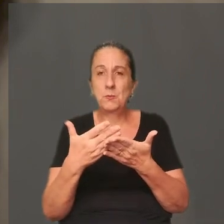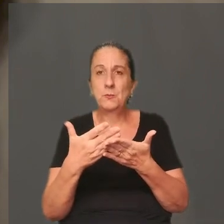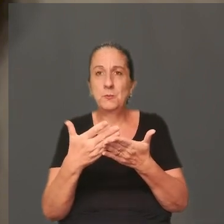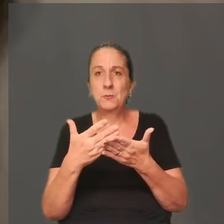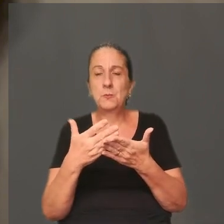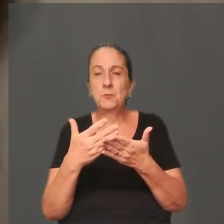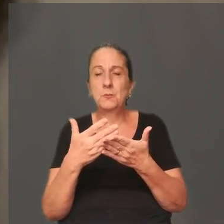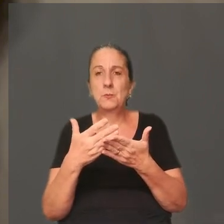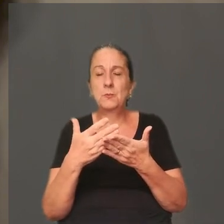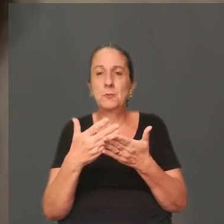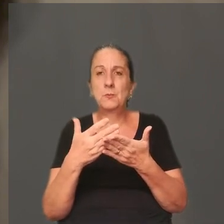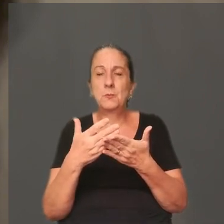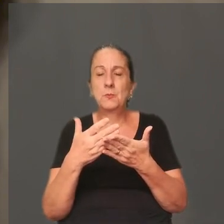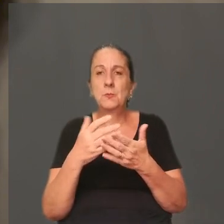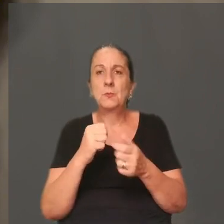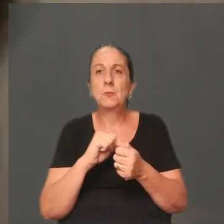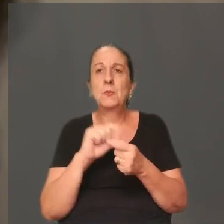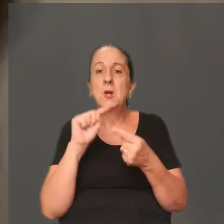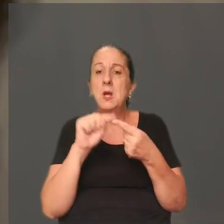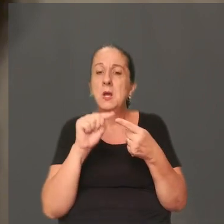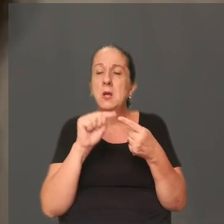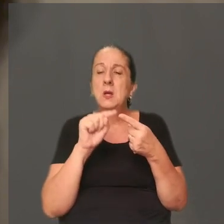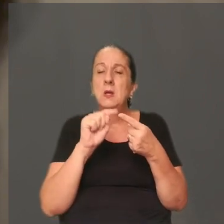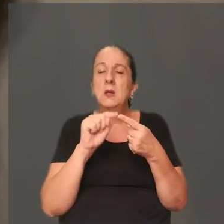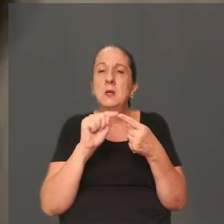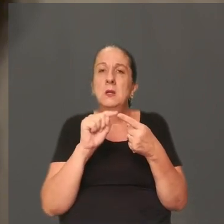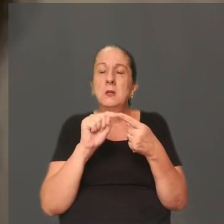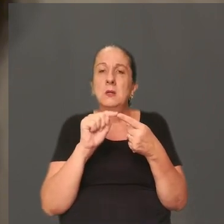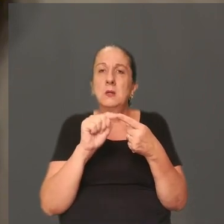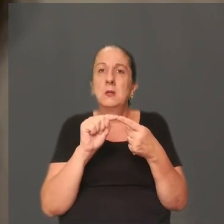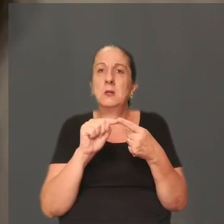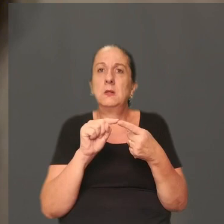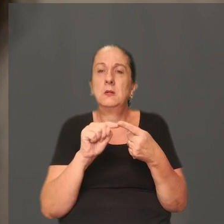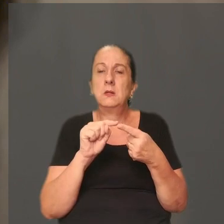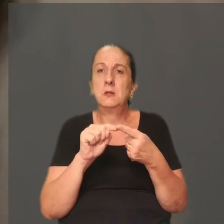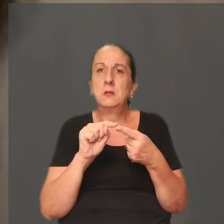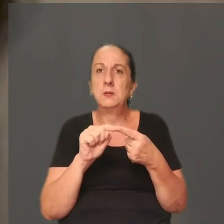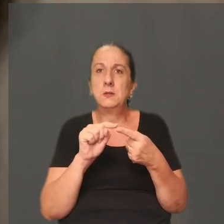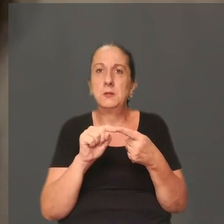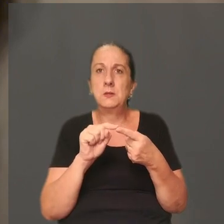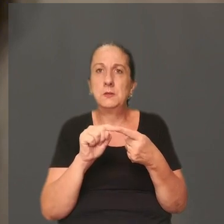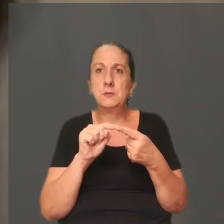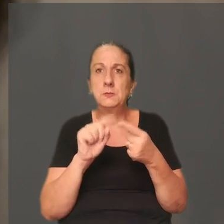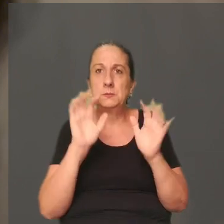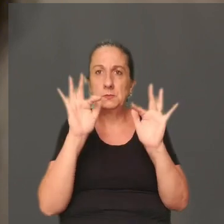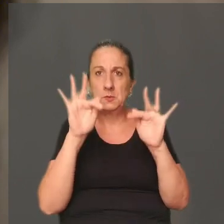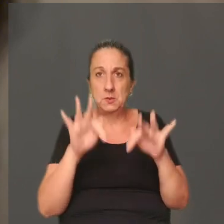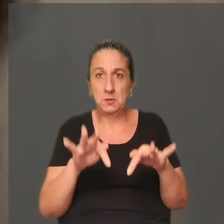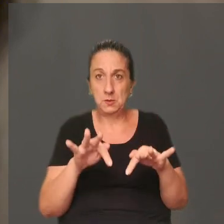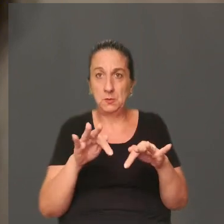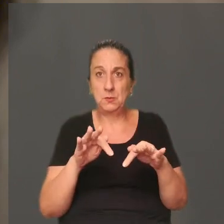início, foi com a extinção da